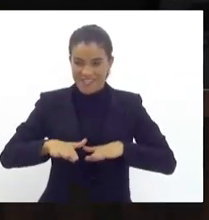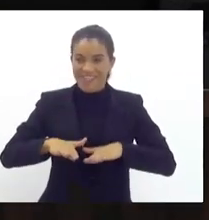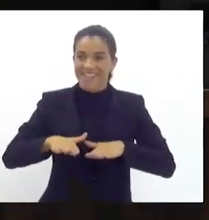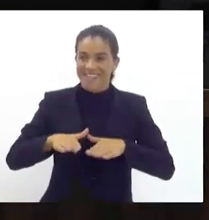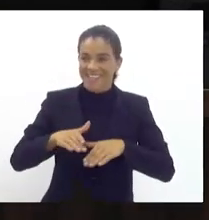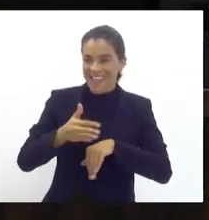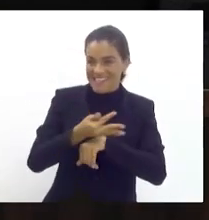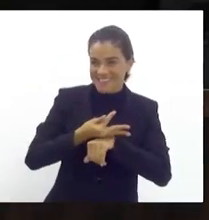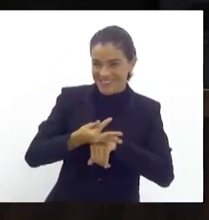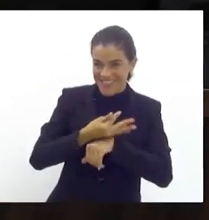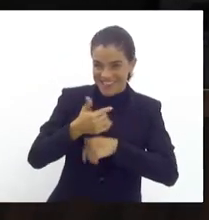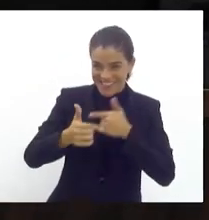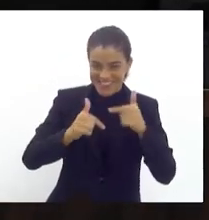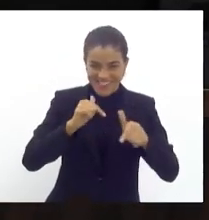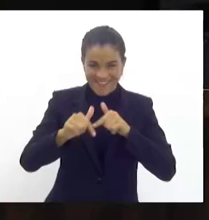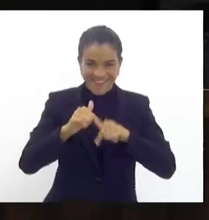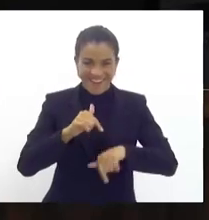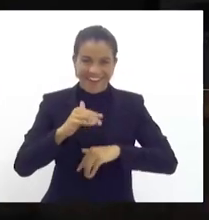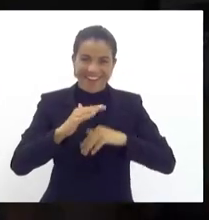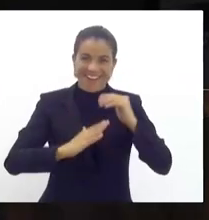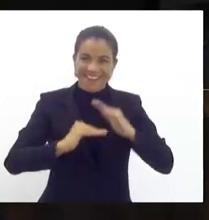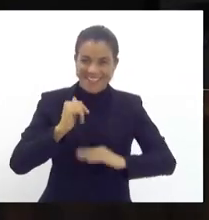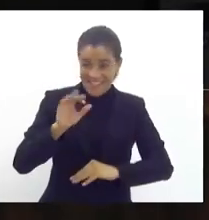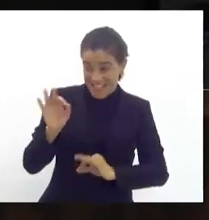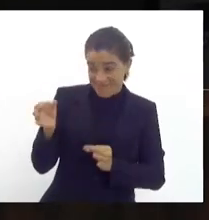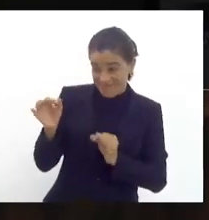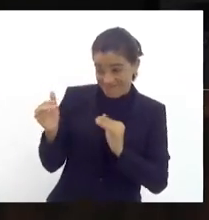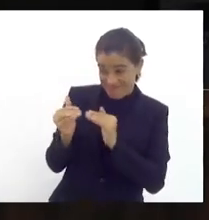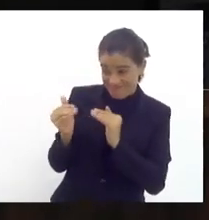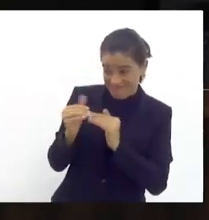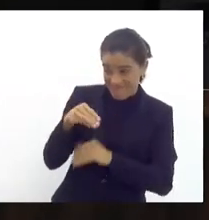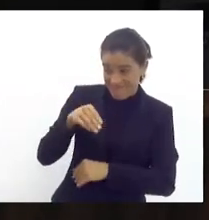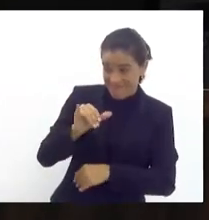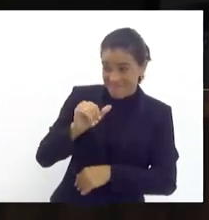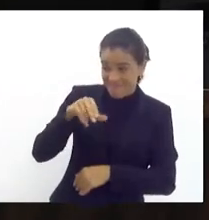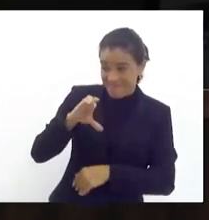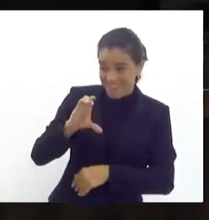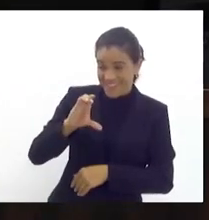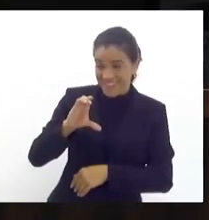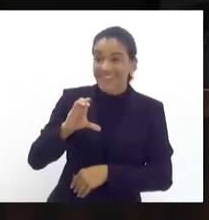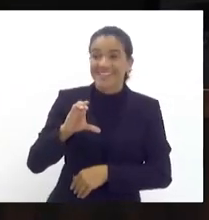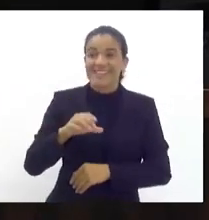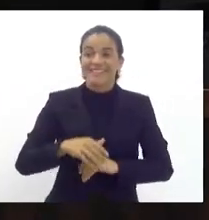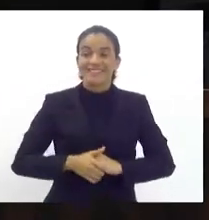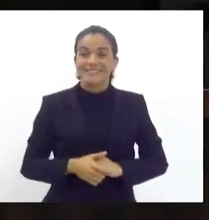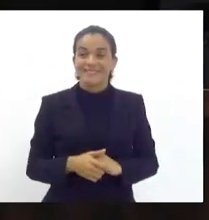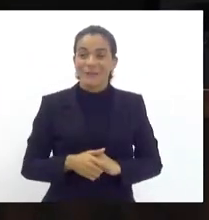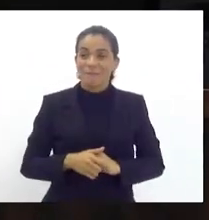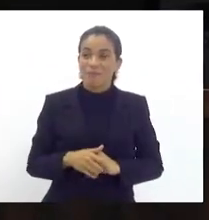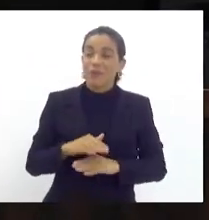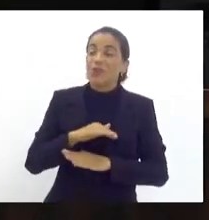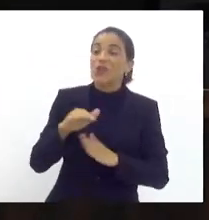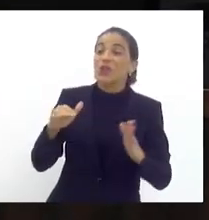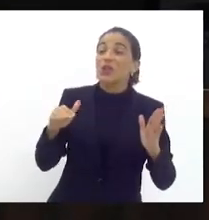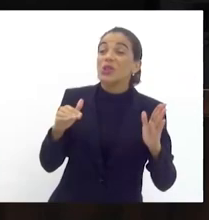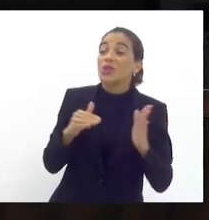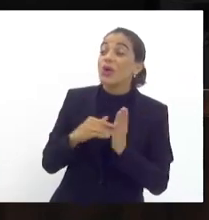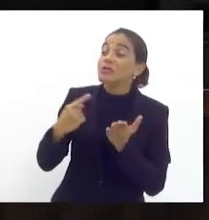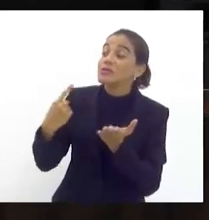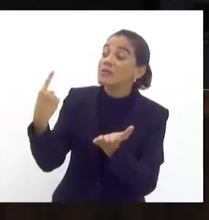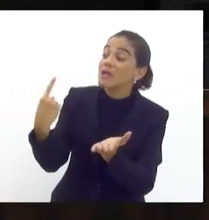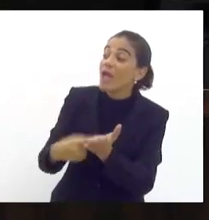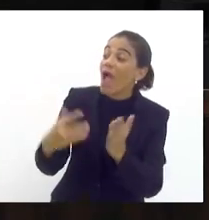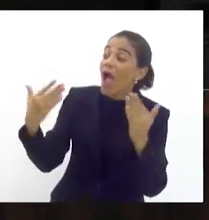trabalhando Tecnicamente para gente é isso menino todos que todos que a própria permaneça Como estão